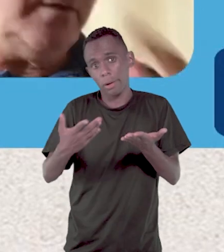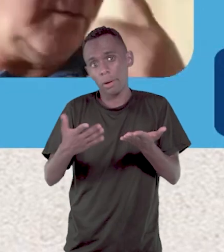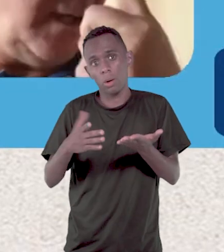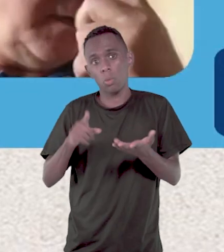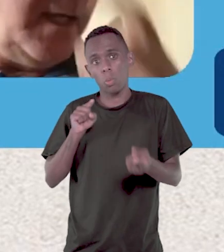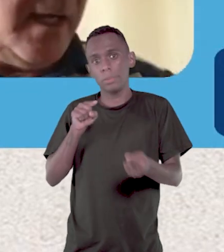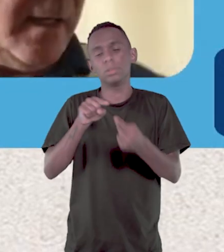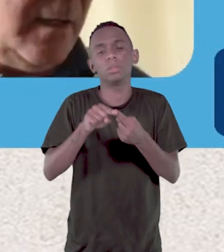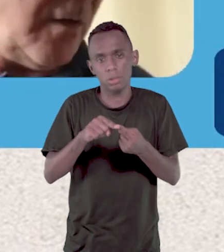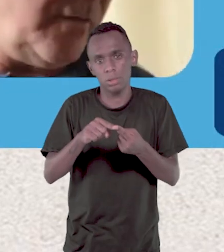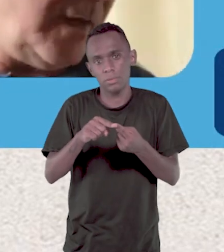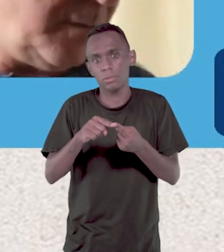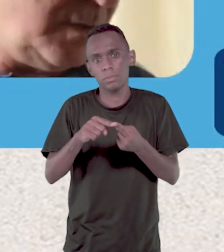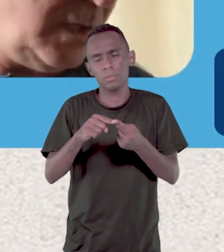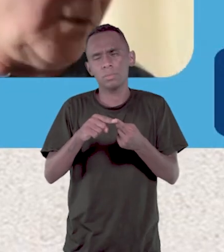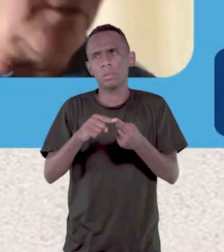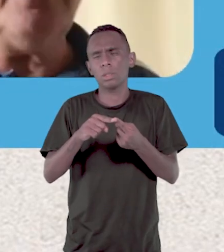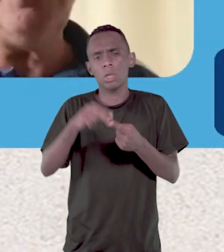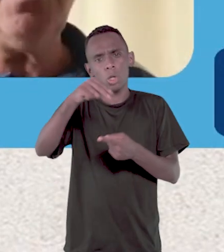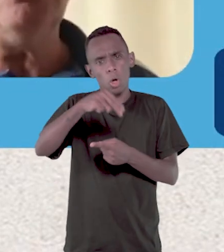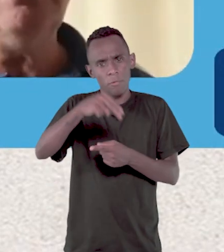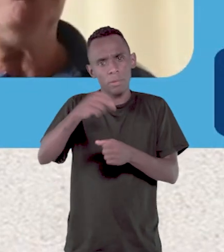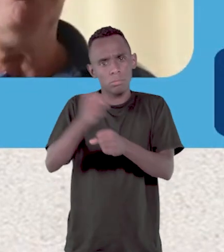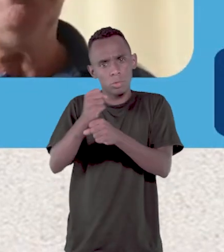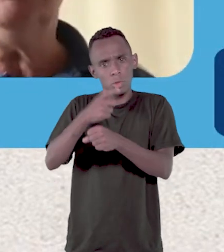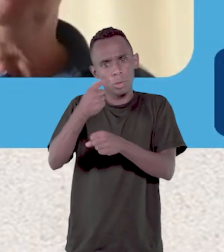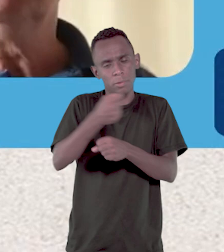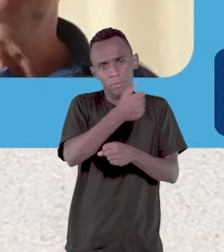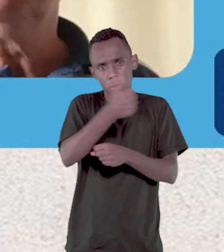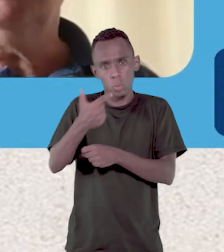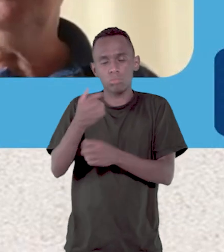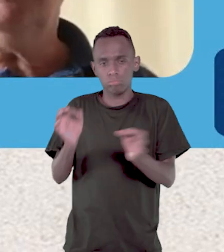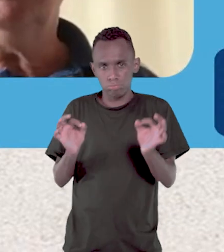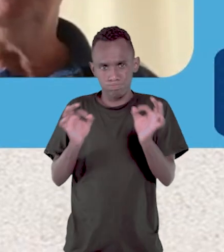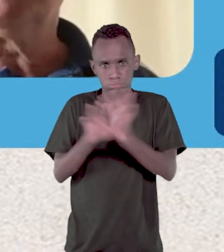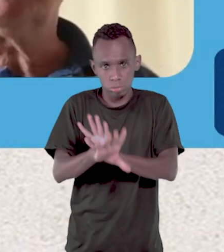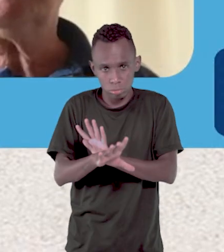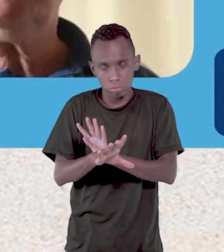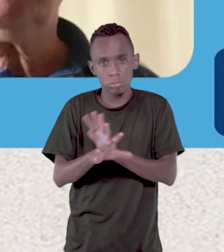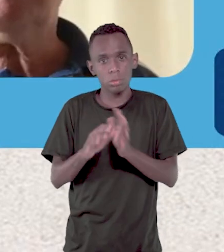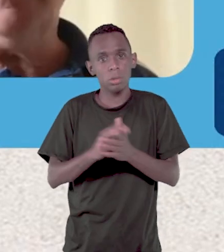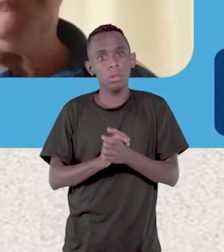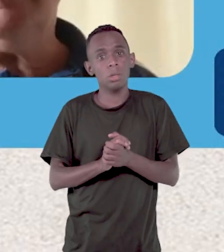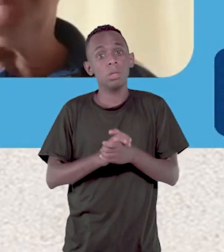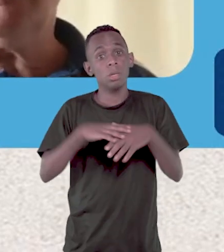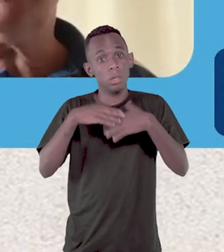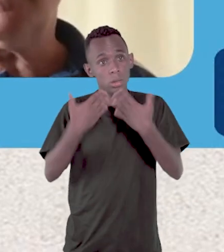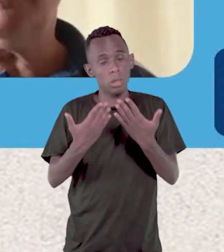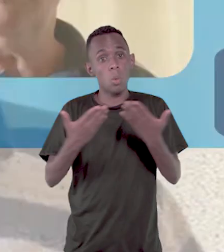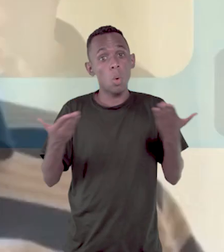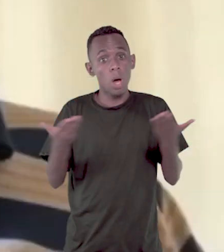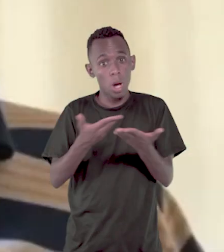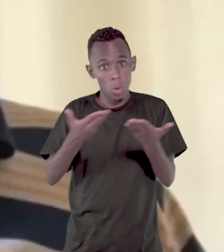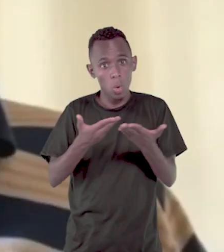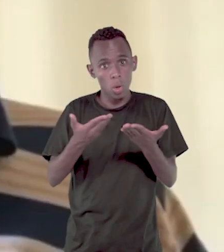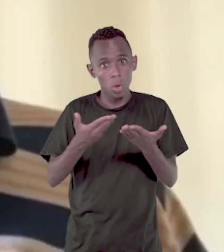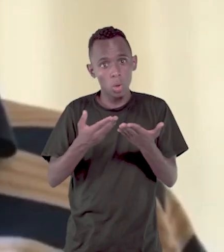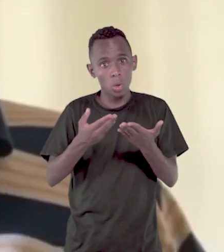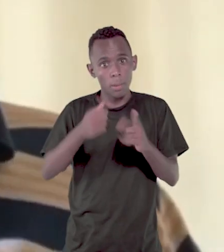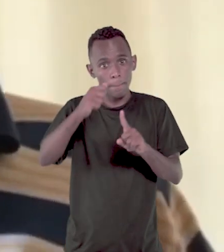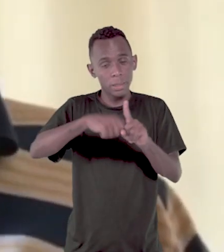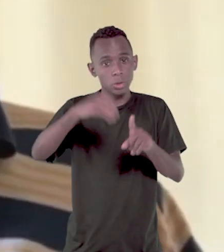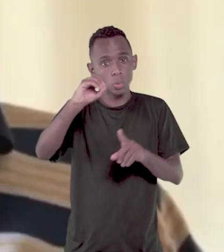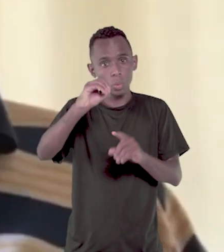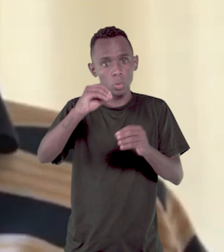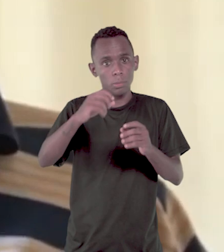isso. Eu terminei em novembro de 2021, né? E ele, então, sai agora